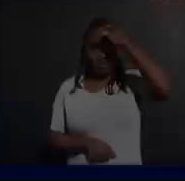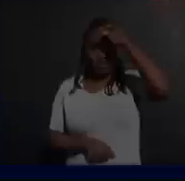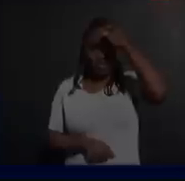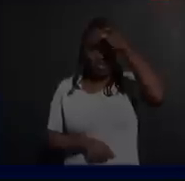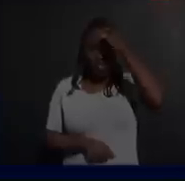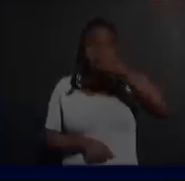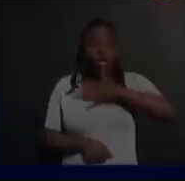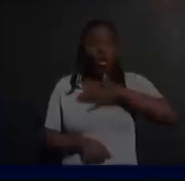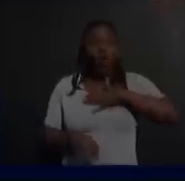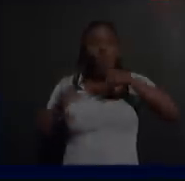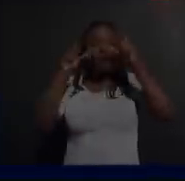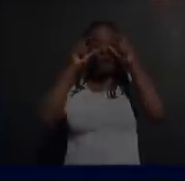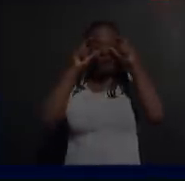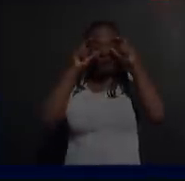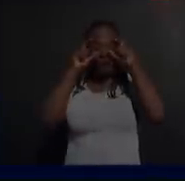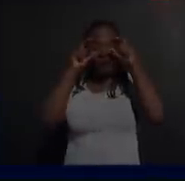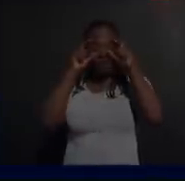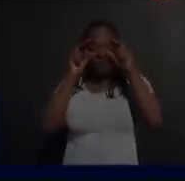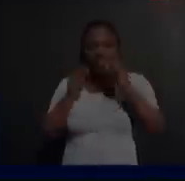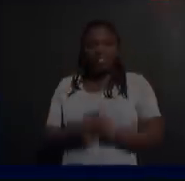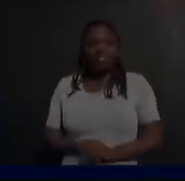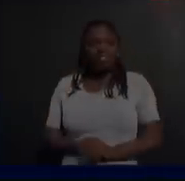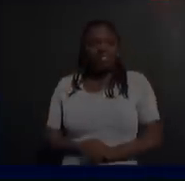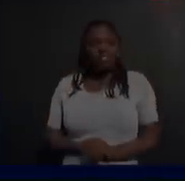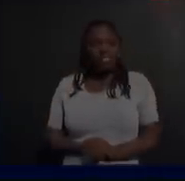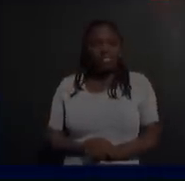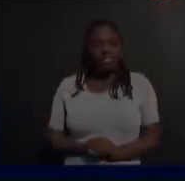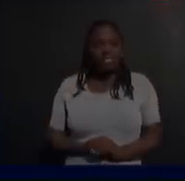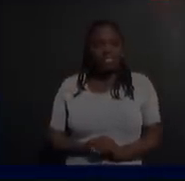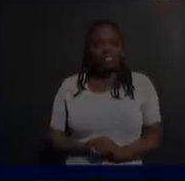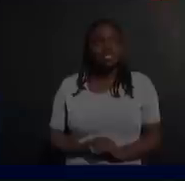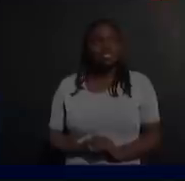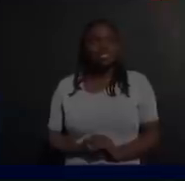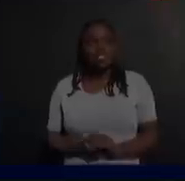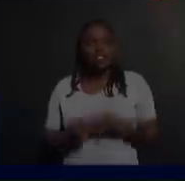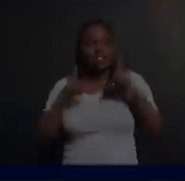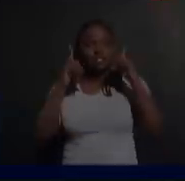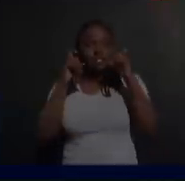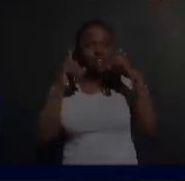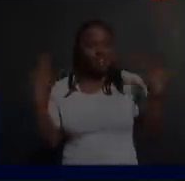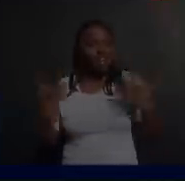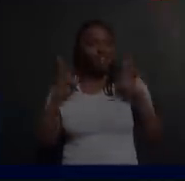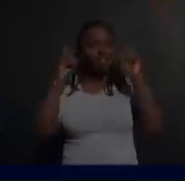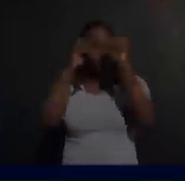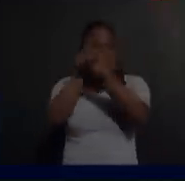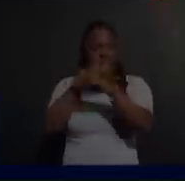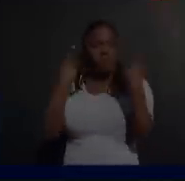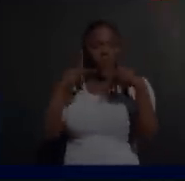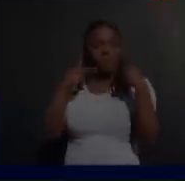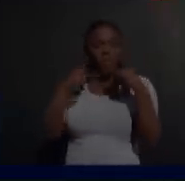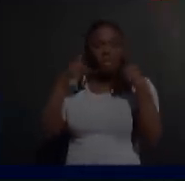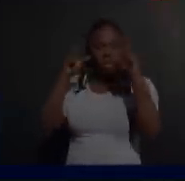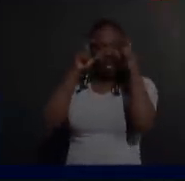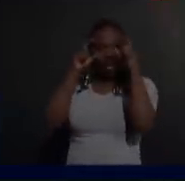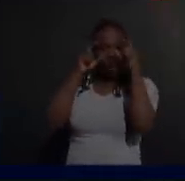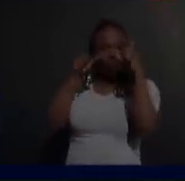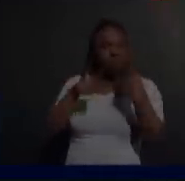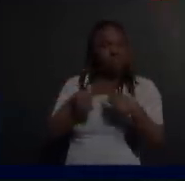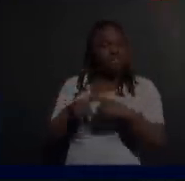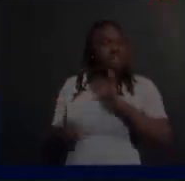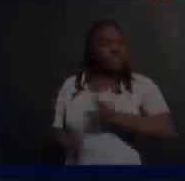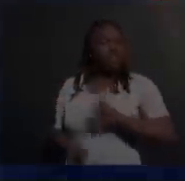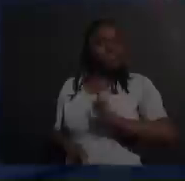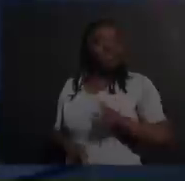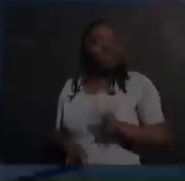óculos, que Jesus tem poder. Meu pai, agora ficou difícil de pregar com esse óculos ali, gente. É porque eu já era